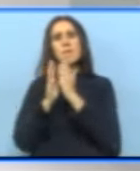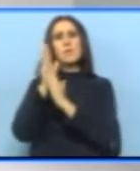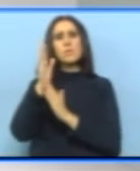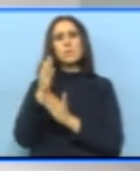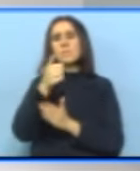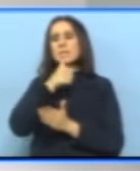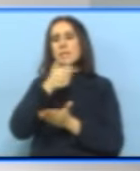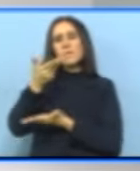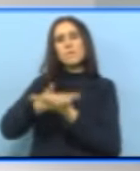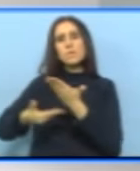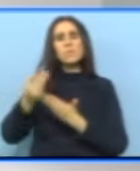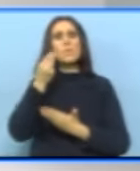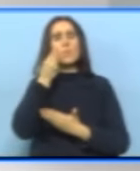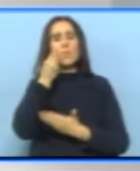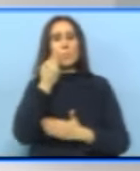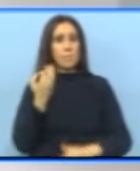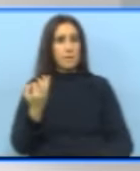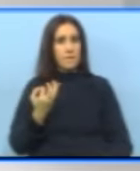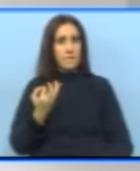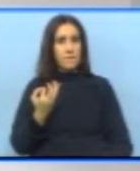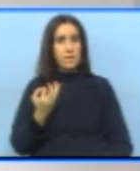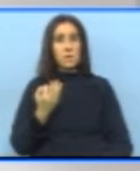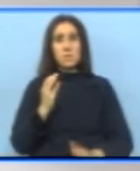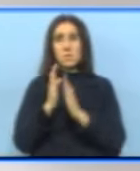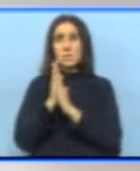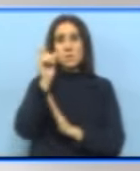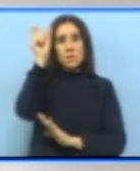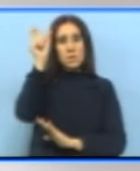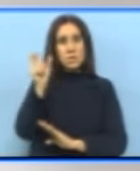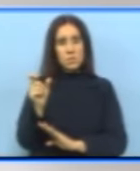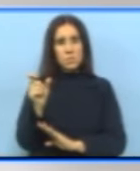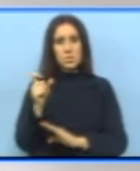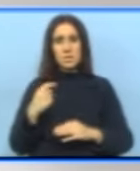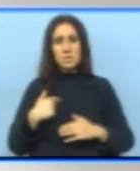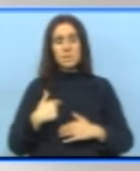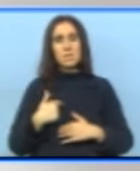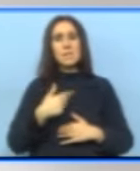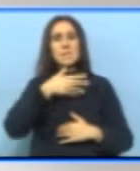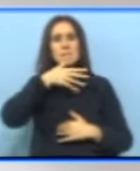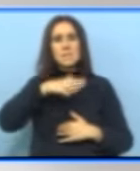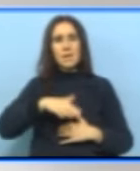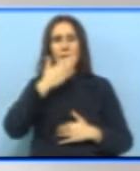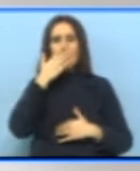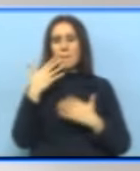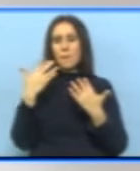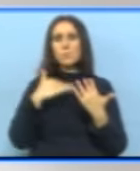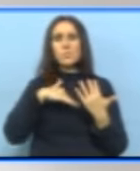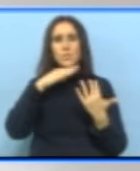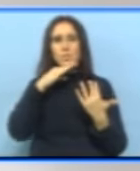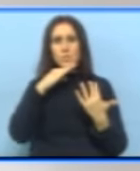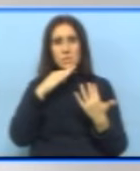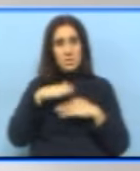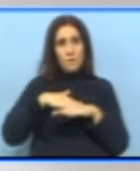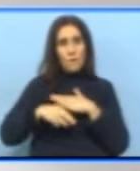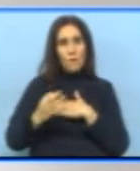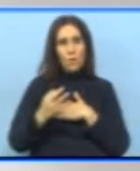um facto, ninguém pode aproximar-se diante de Deus com as mãos sujas de sangue. E por isso mesmo, o livro do